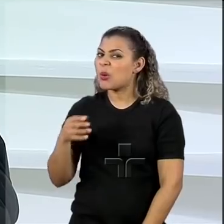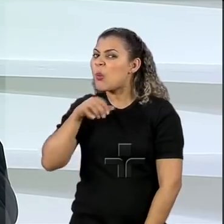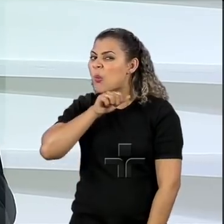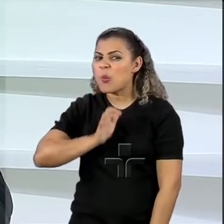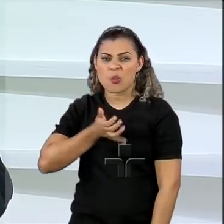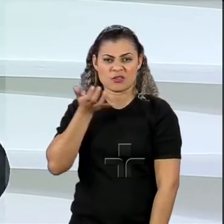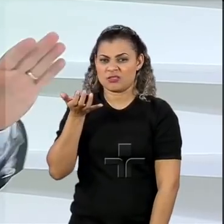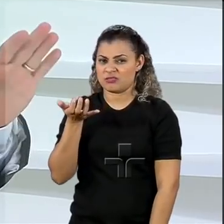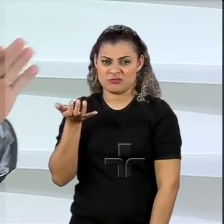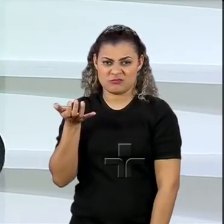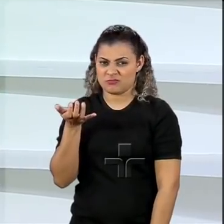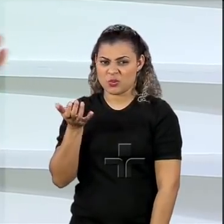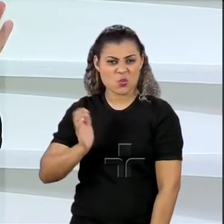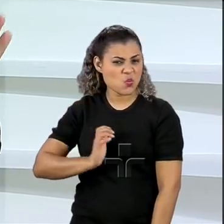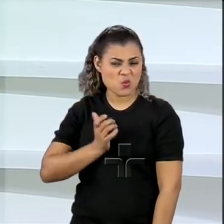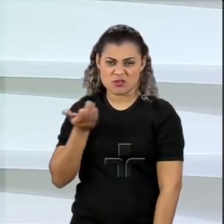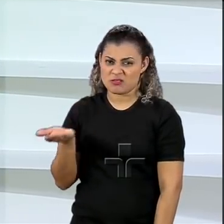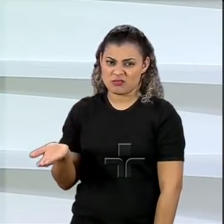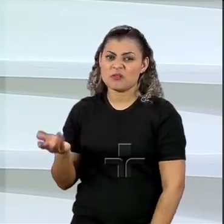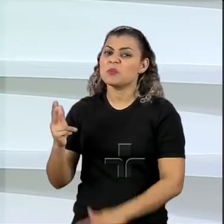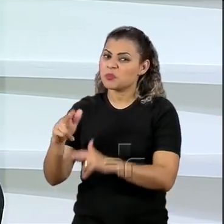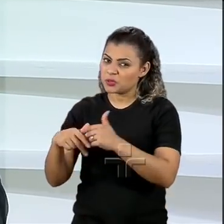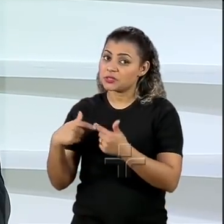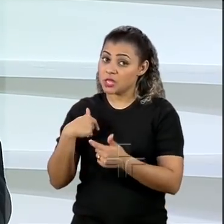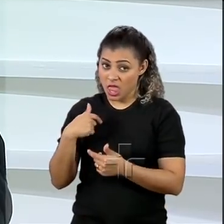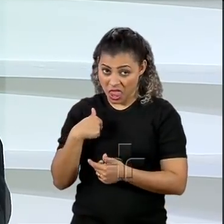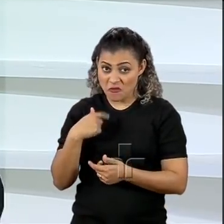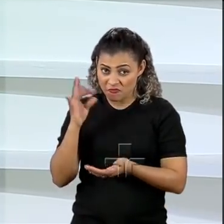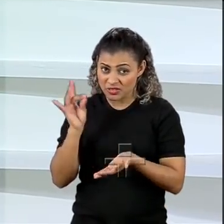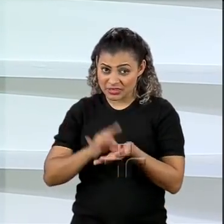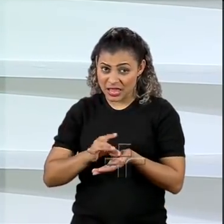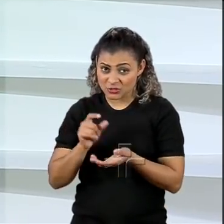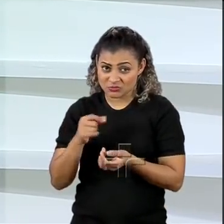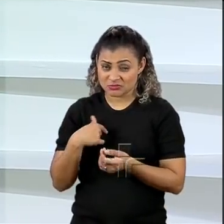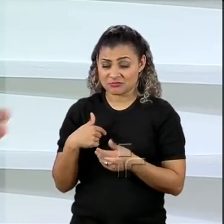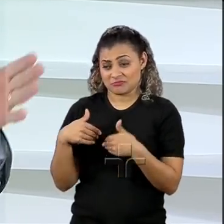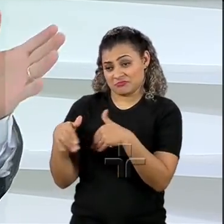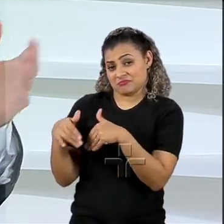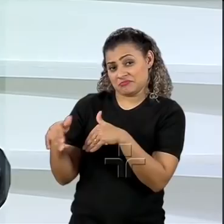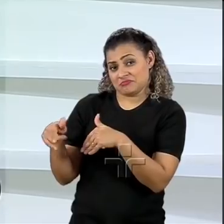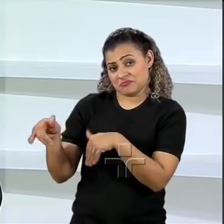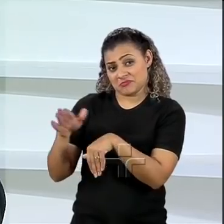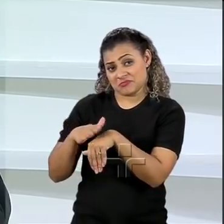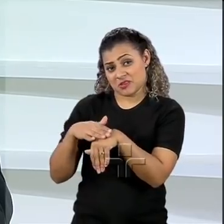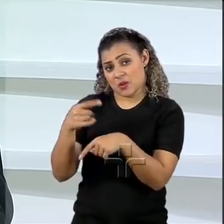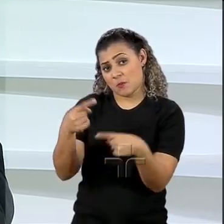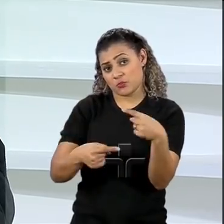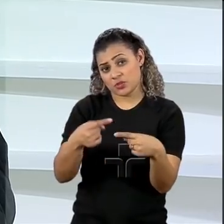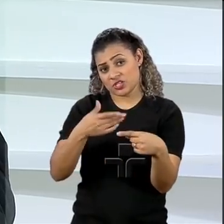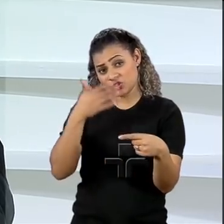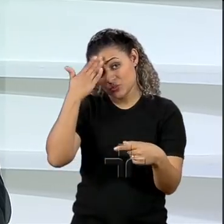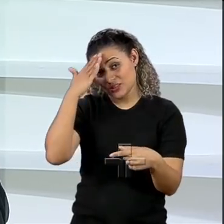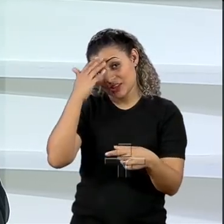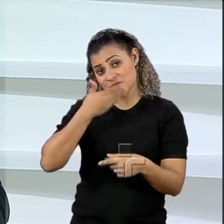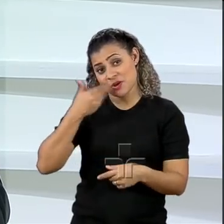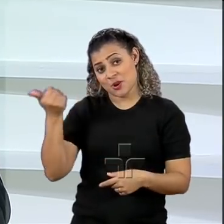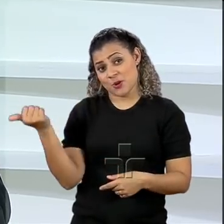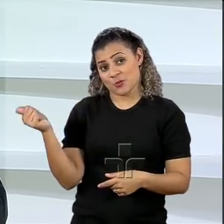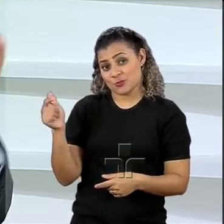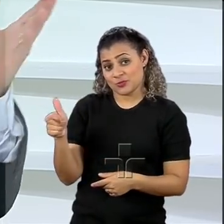sistema político. É um tipo de coisa que, por exemplo, eu não convidaria, deixaria com cientistas políticos, talvez entendam um pouco mais do